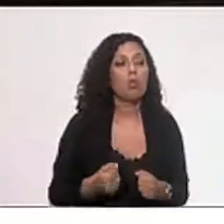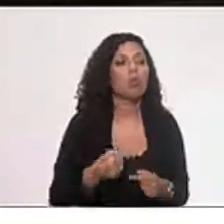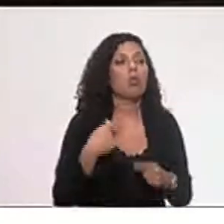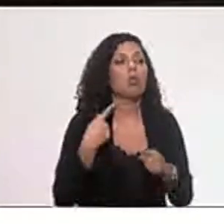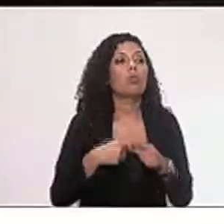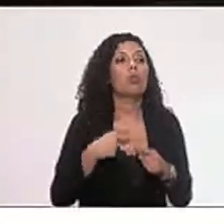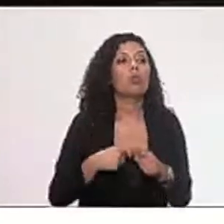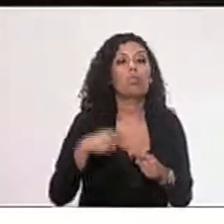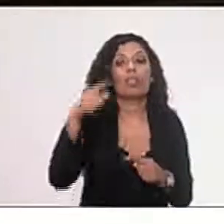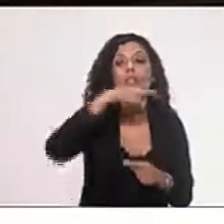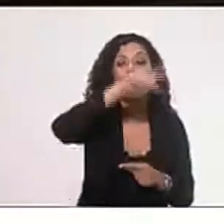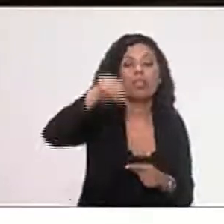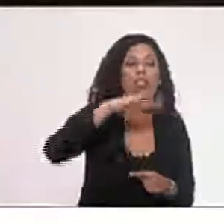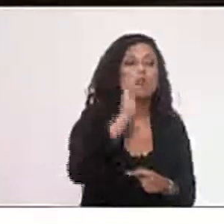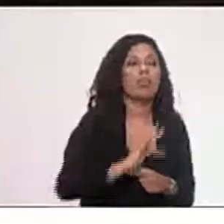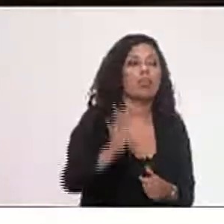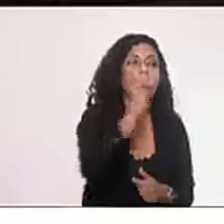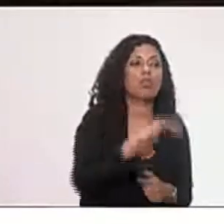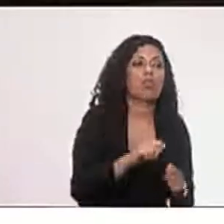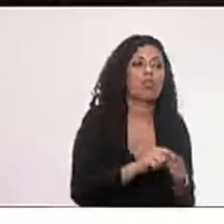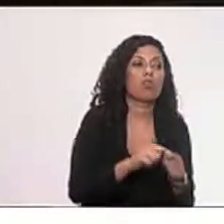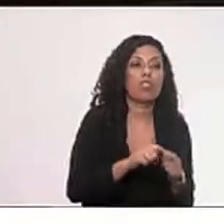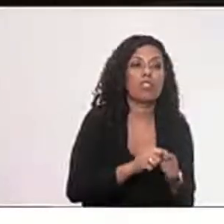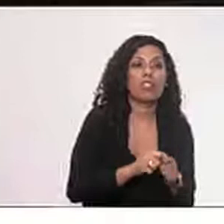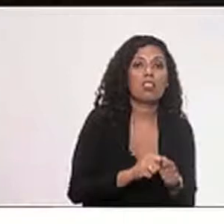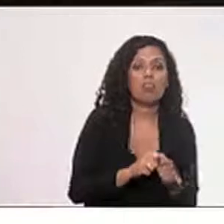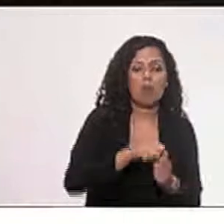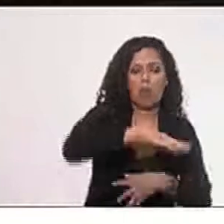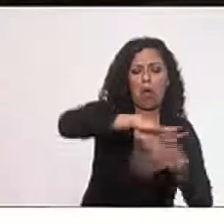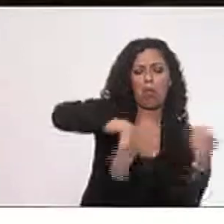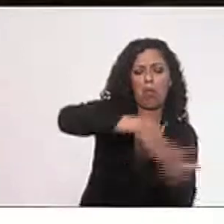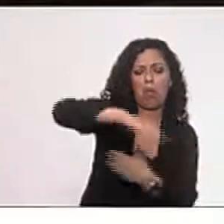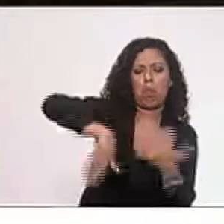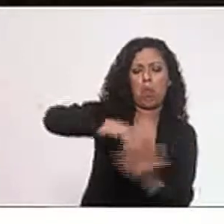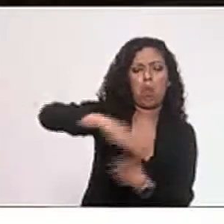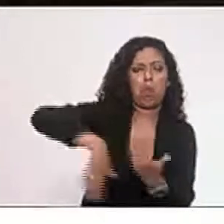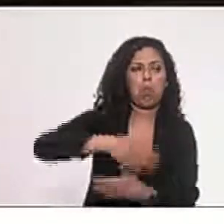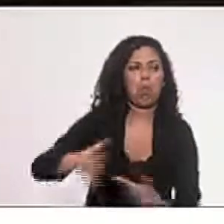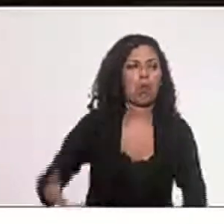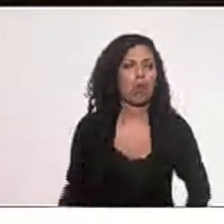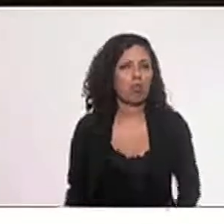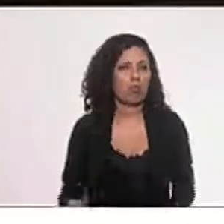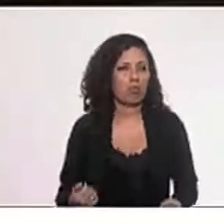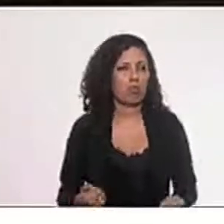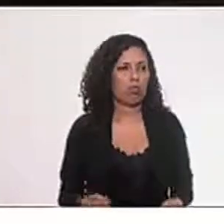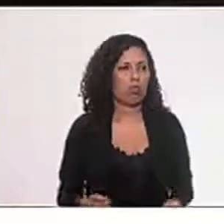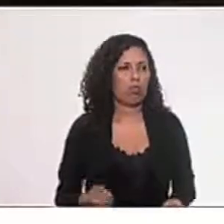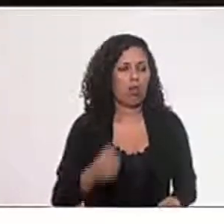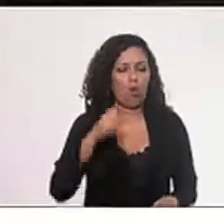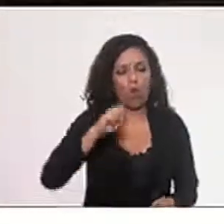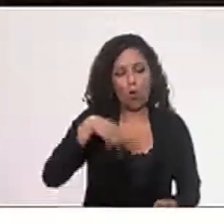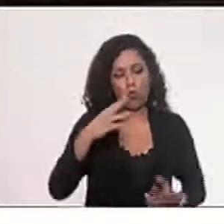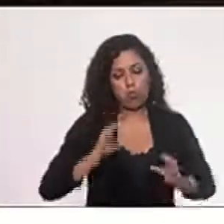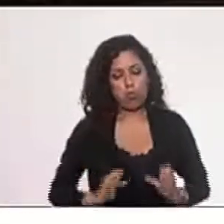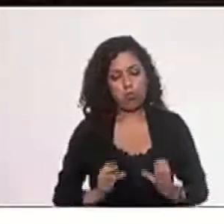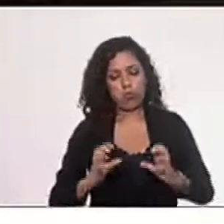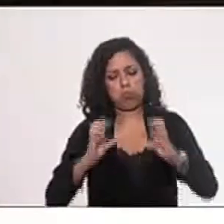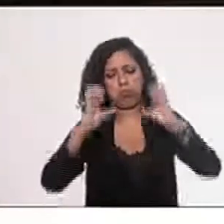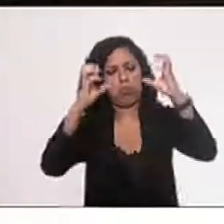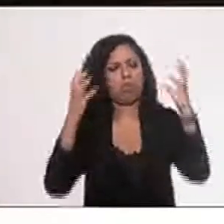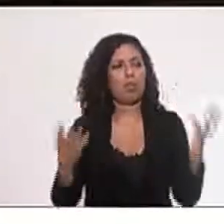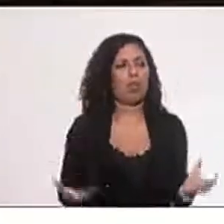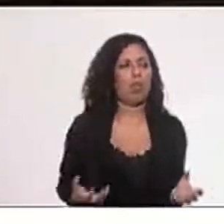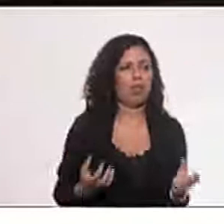essas universidades praticavam paulo burd a balbúrdia lace promoção de debates e colóquios